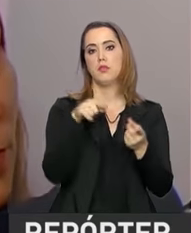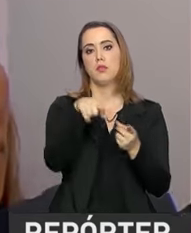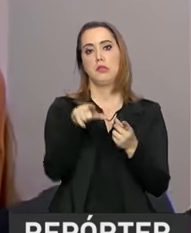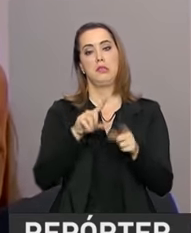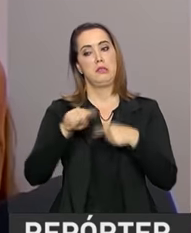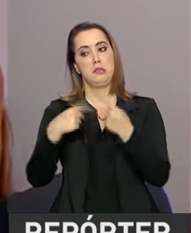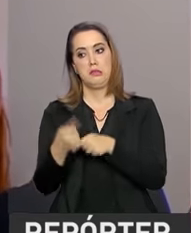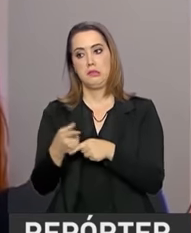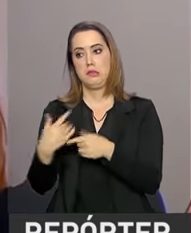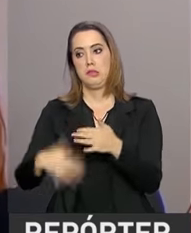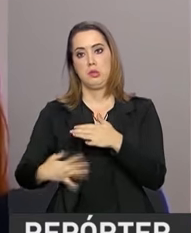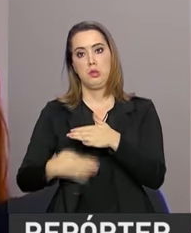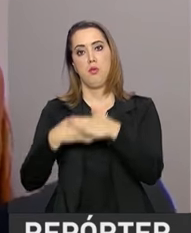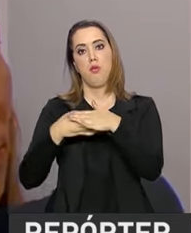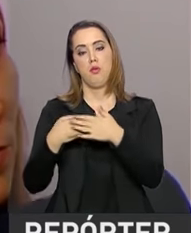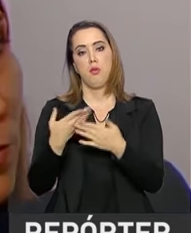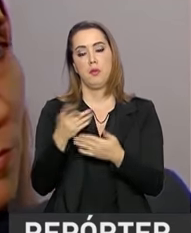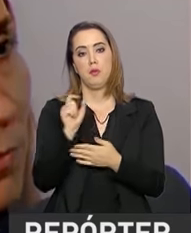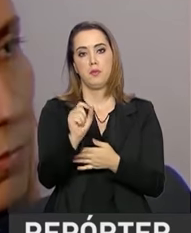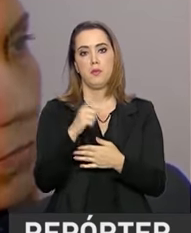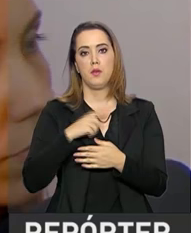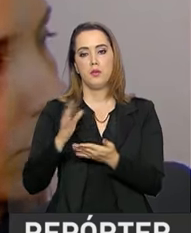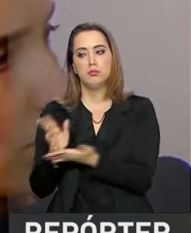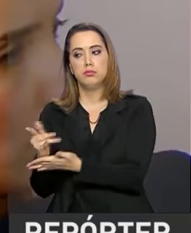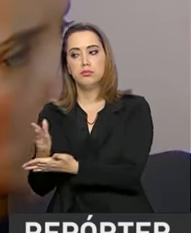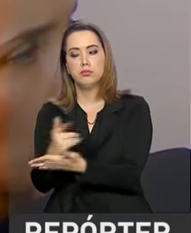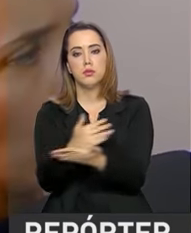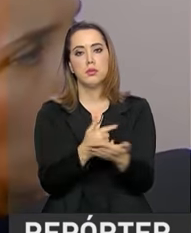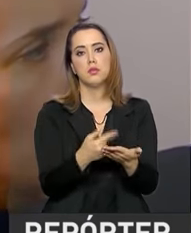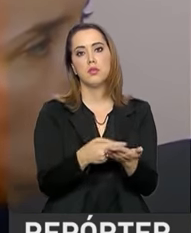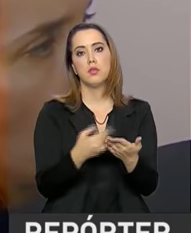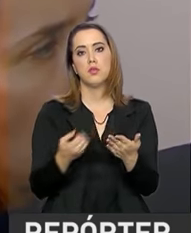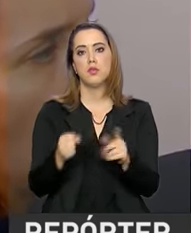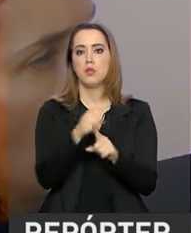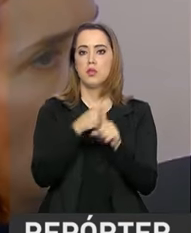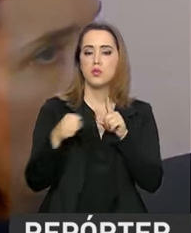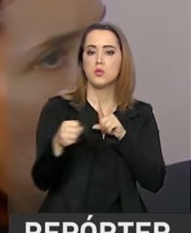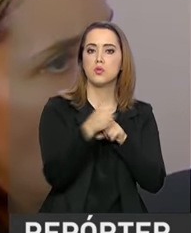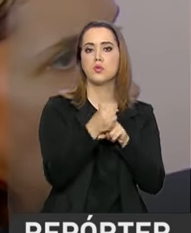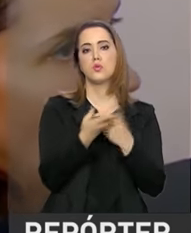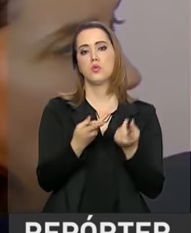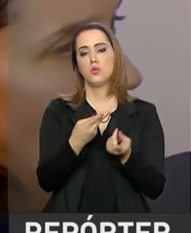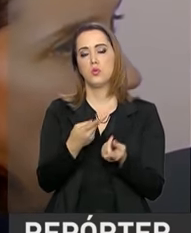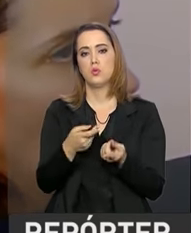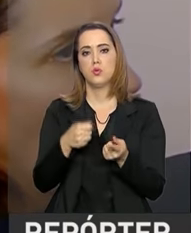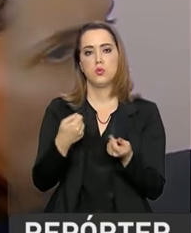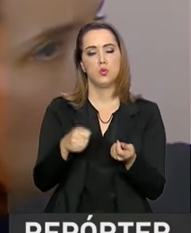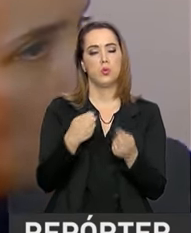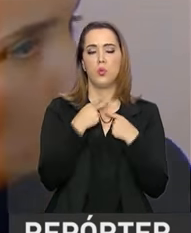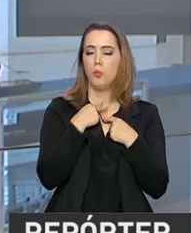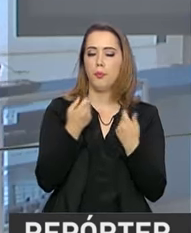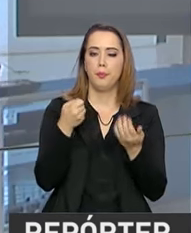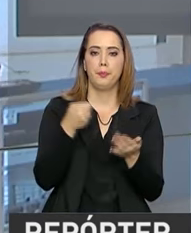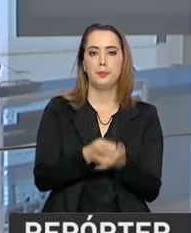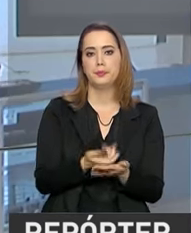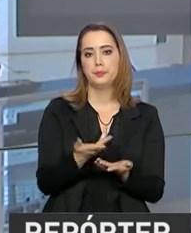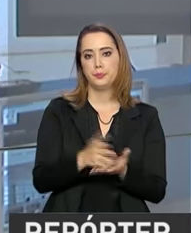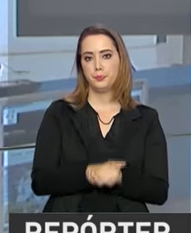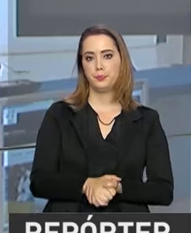encurtando o recurso disponível então tem de buscar mais dinheiro na sociedade a sociedade nesse momento não tem condições